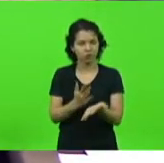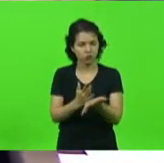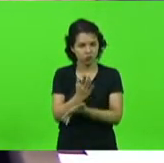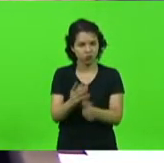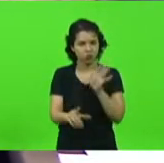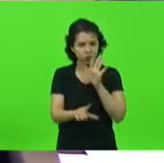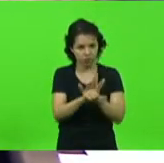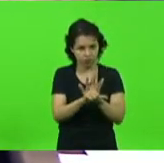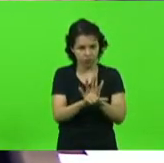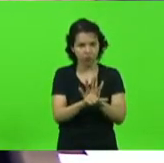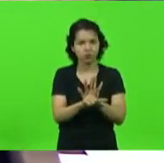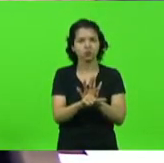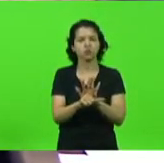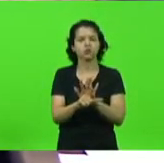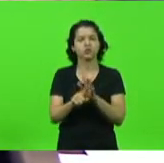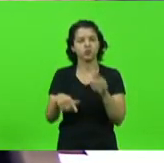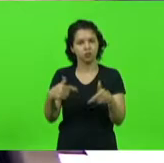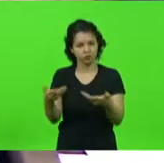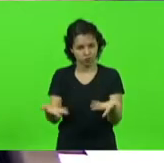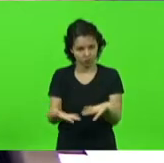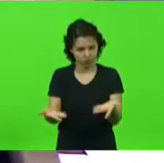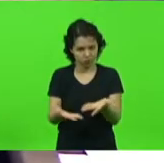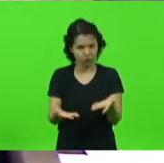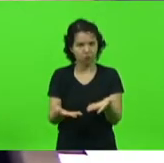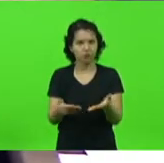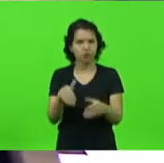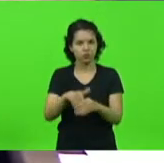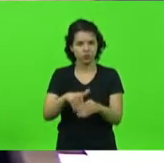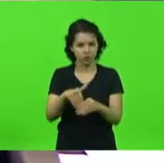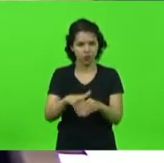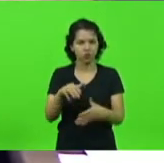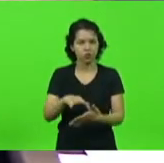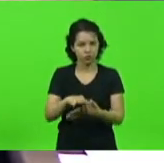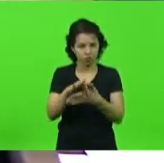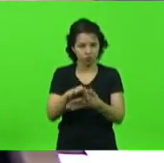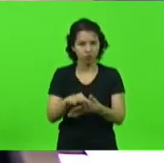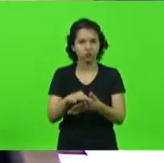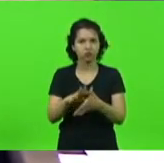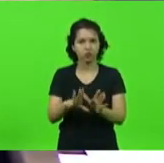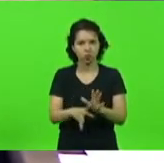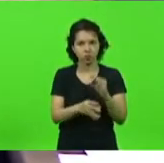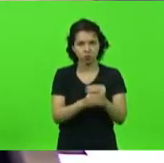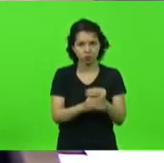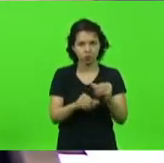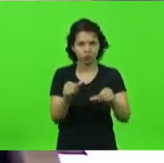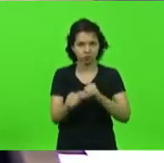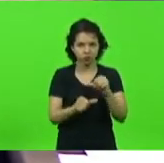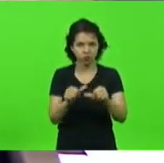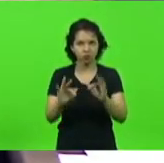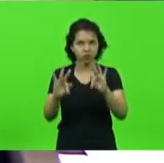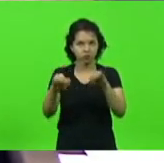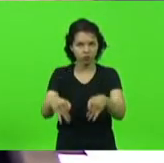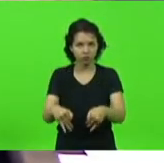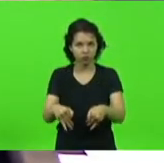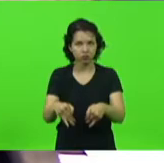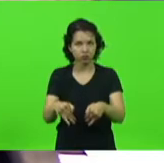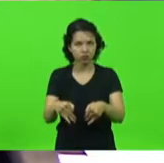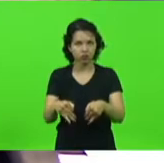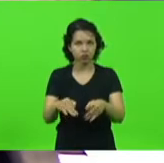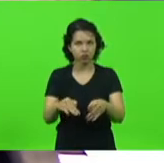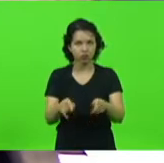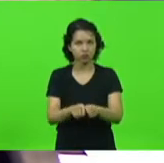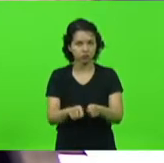e agora serão votados os destaques, que inclui, entre outras coisas, a emenda modificativa no final, que inclui a